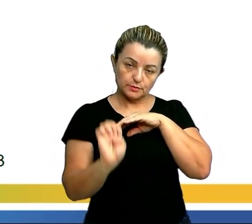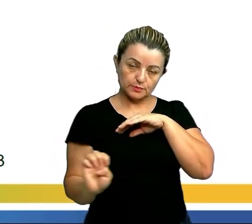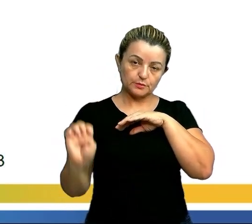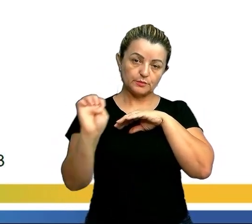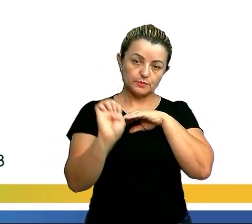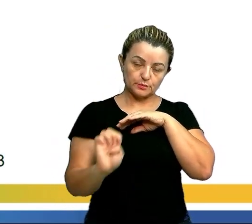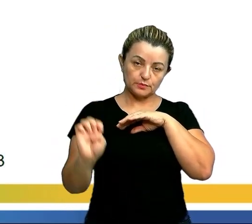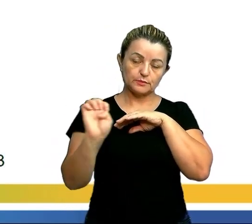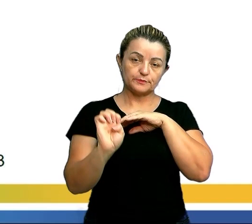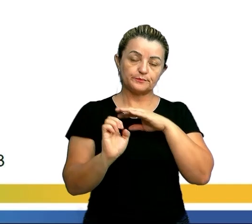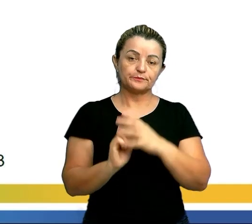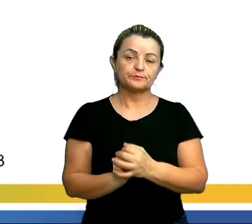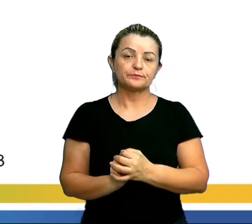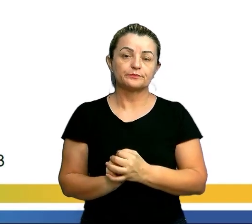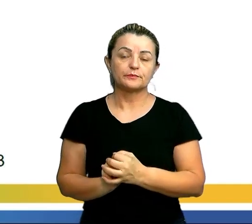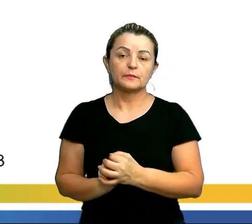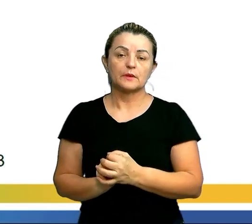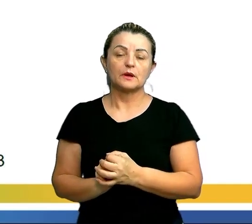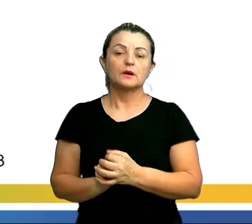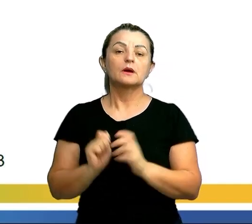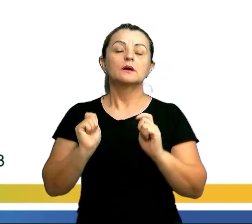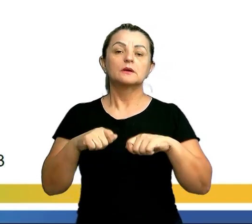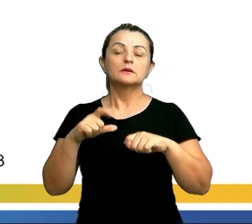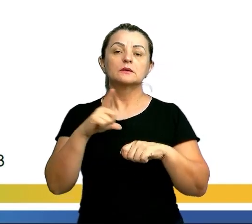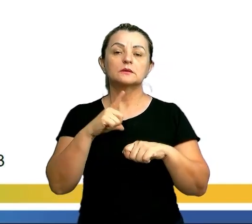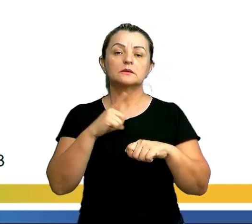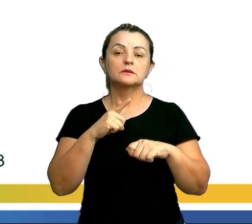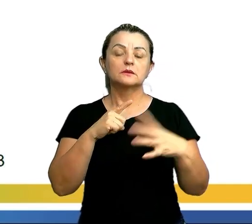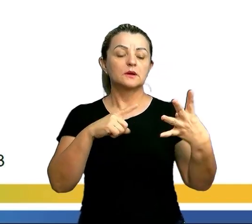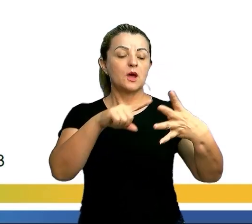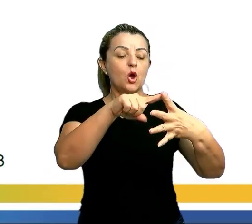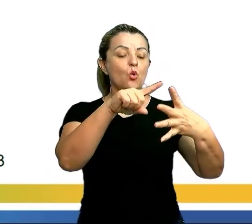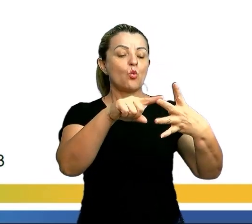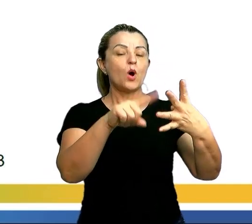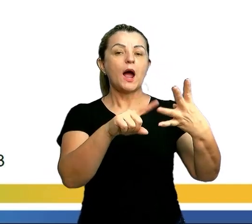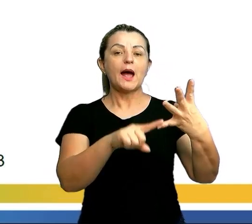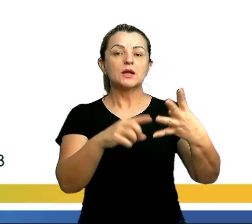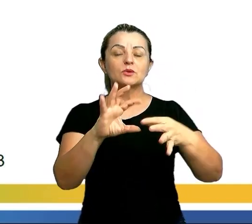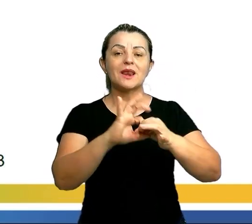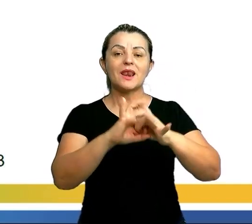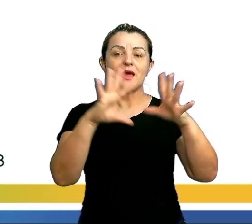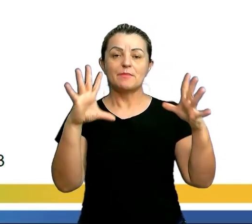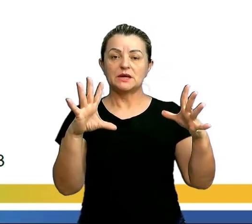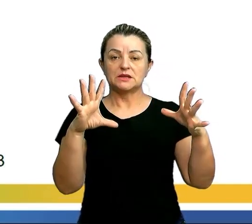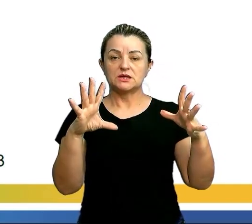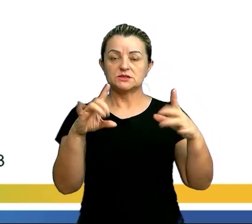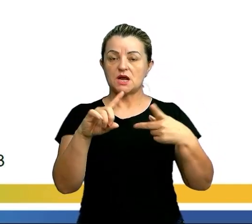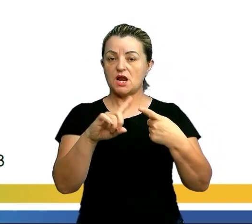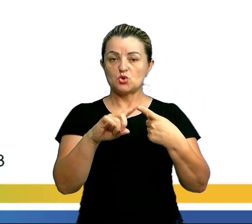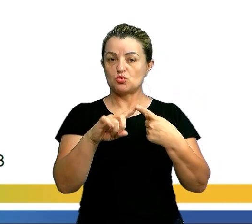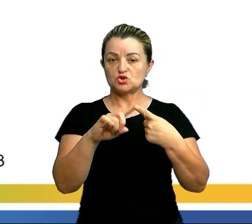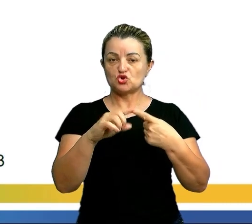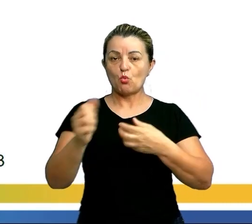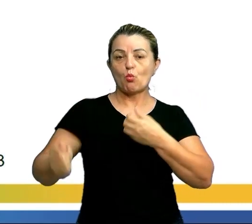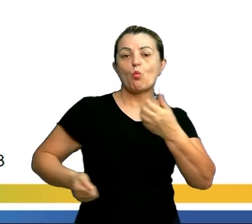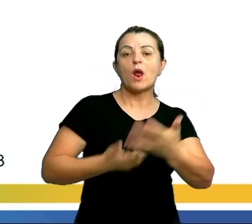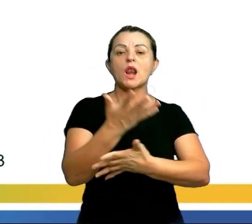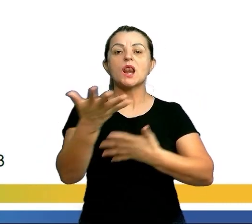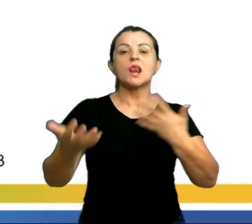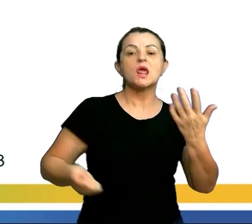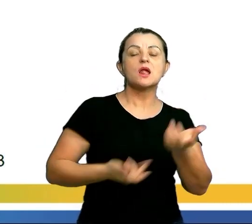blocos que alcançou, ela possui o que a gente chama das 4 liberdades, né? Ela não é só uma livre circulação